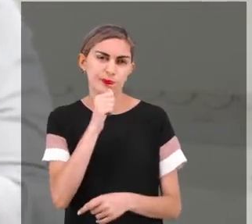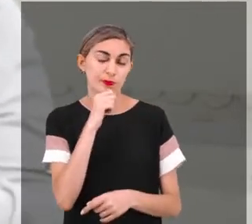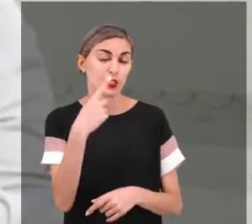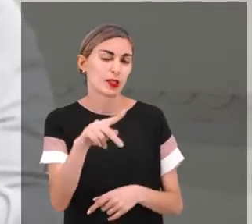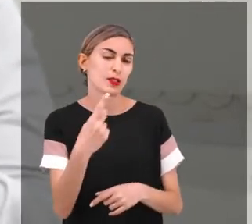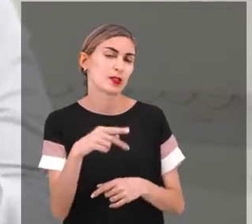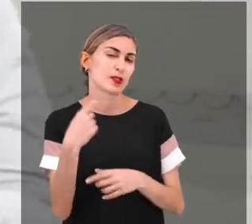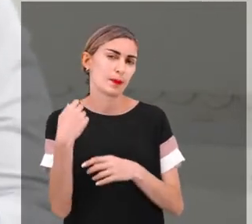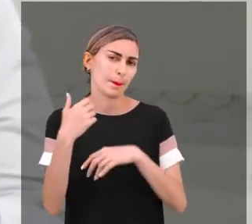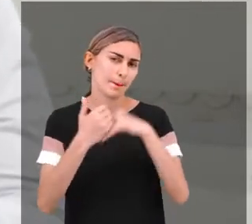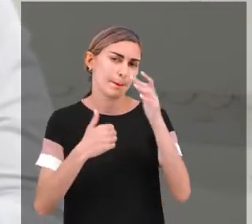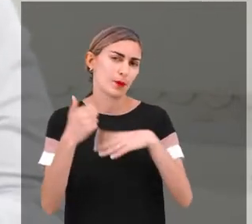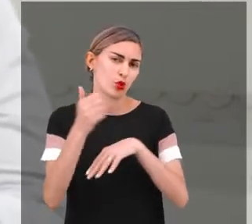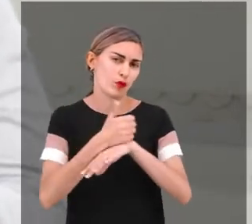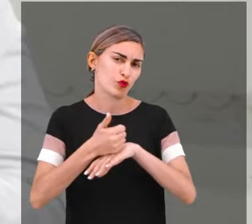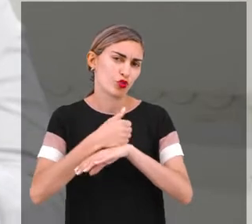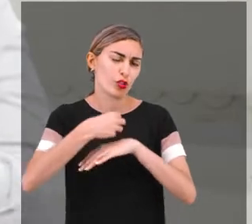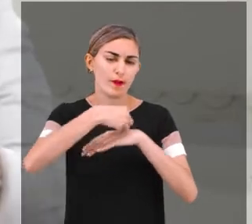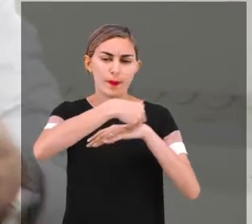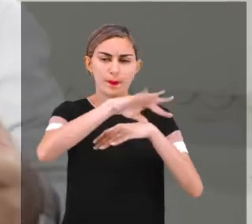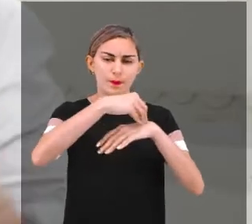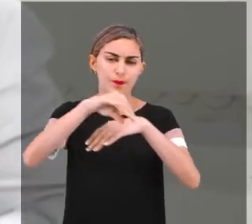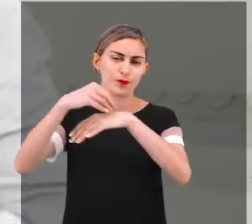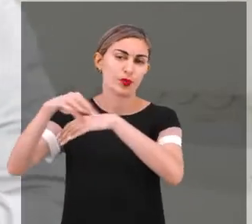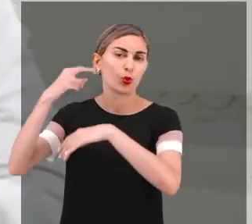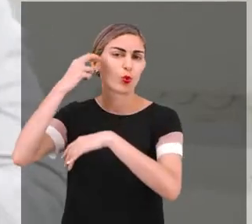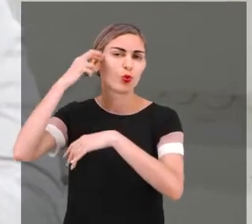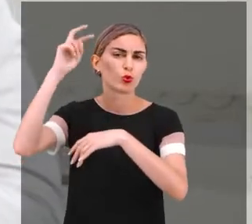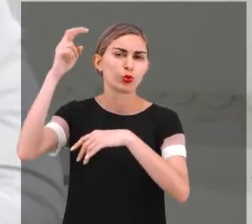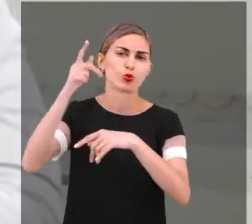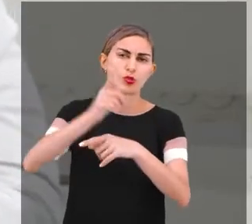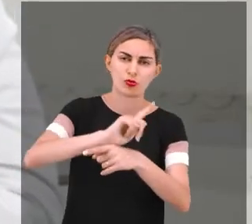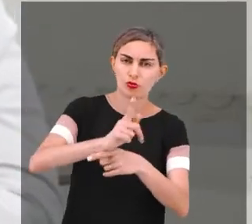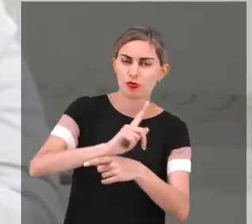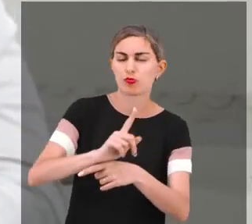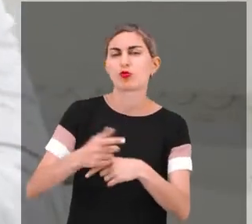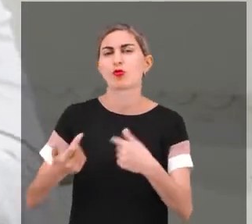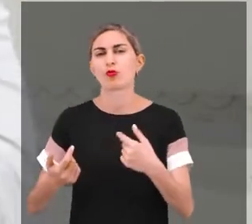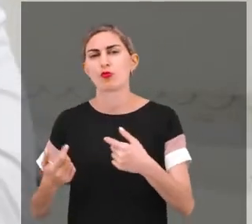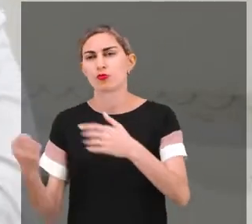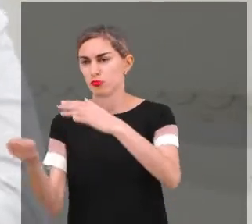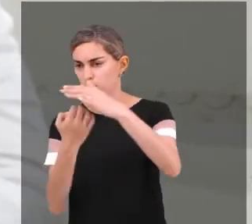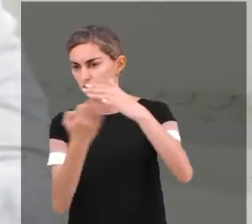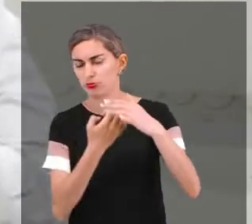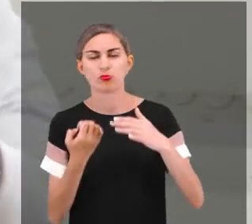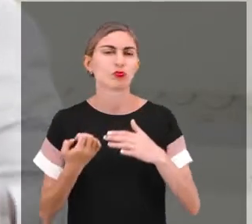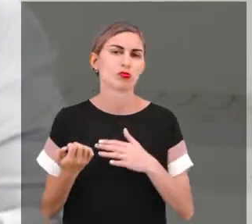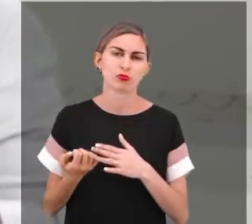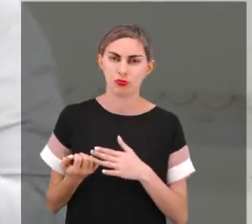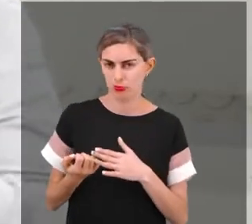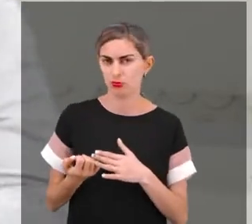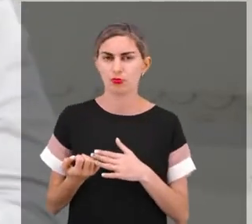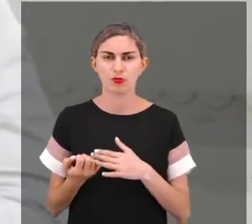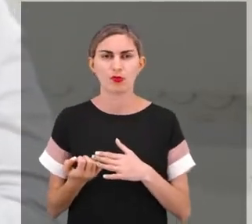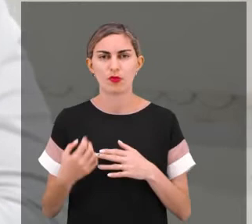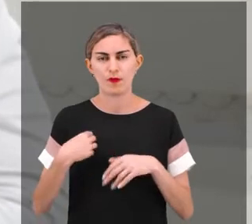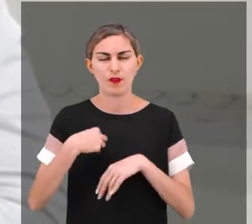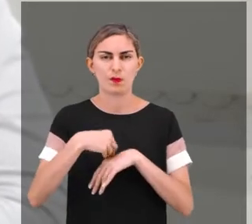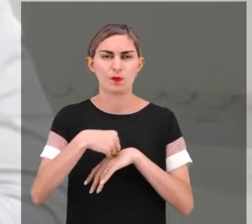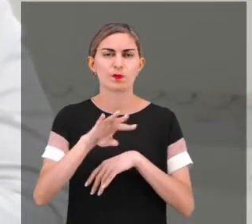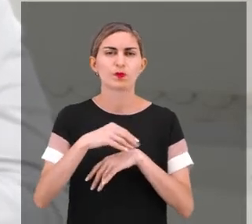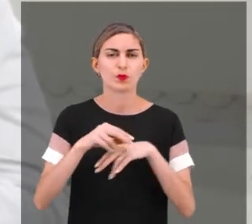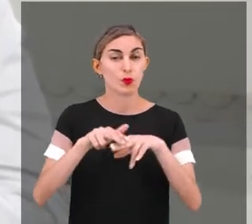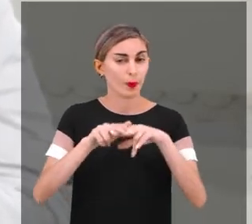profissional é que vai passar essa cultura para os trabalhadores e para os gestores das instituições, das organizações, das